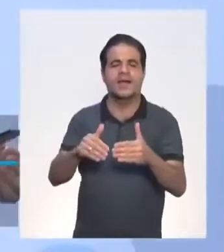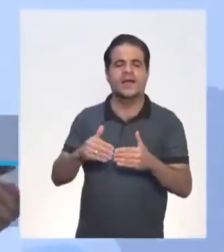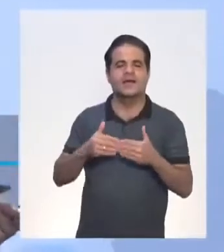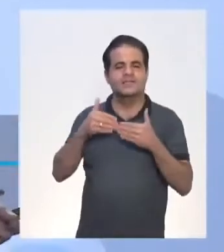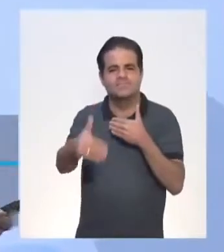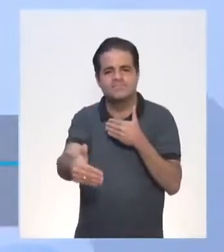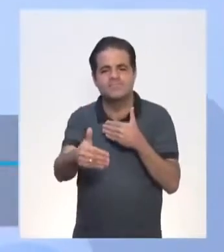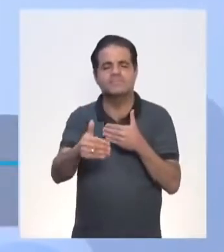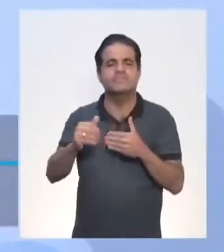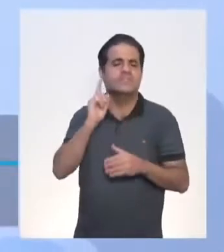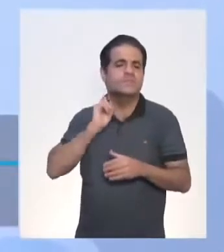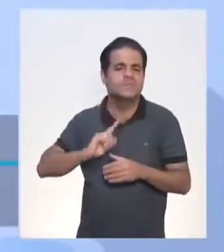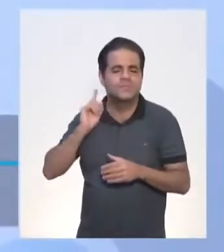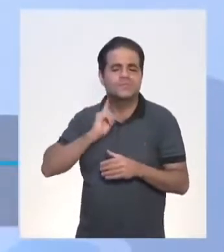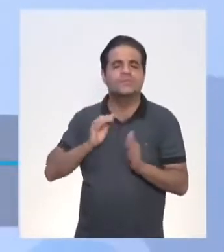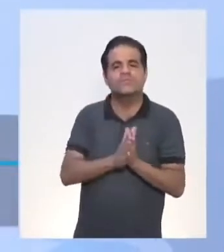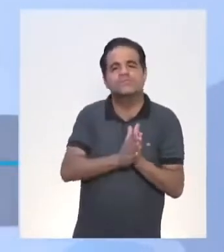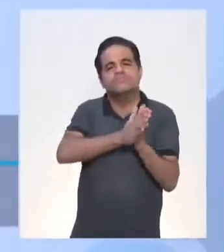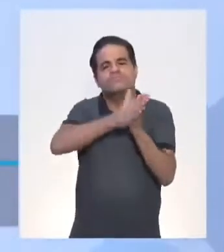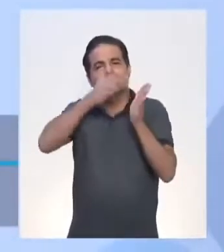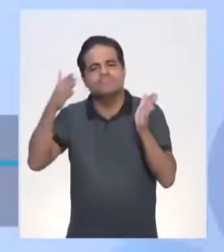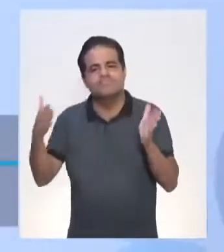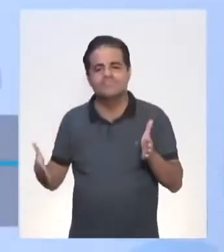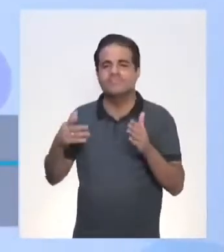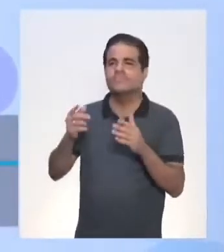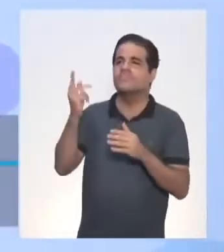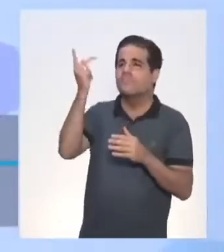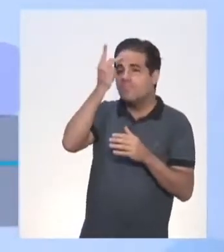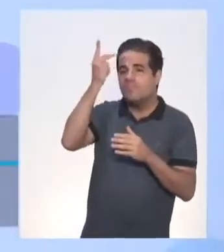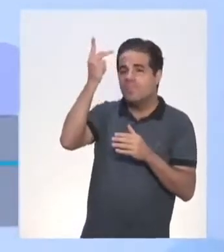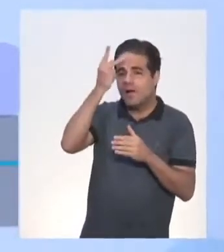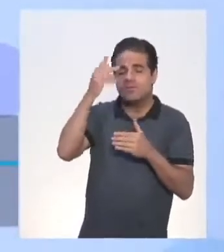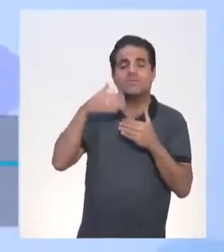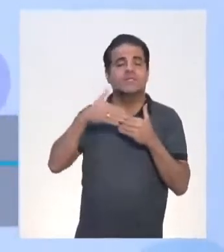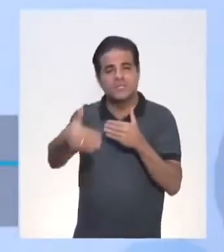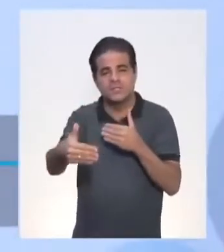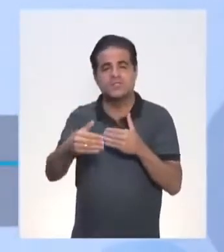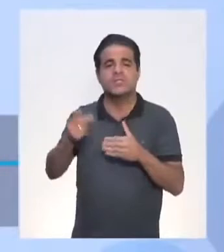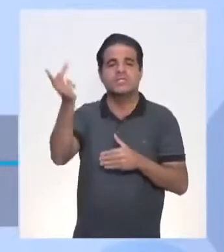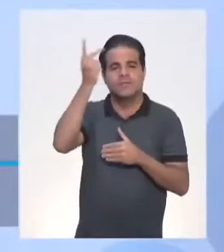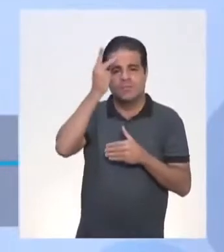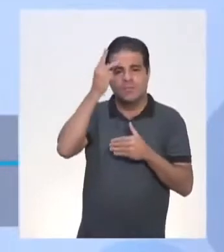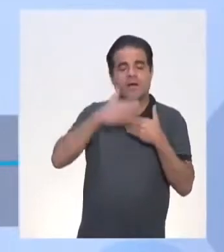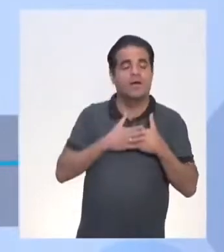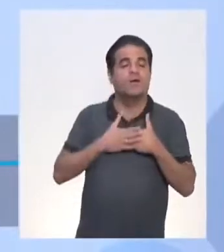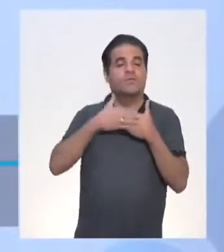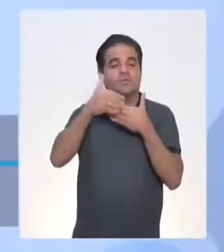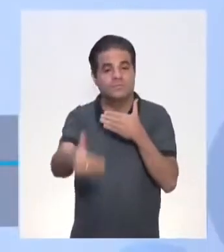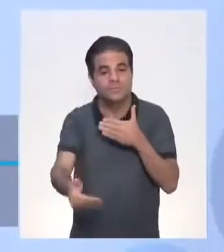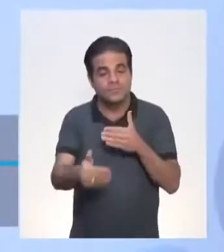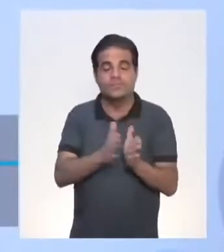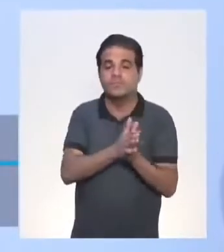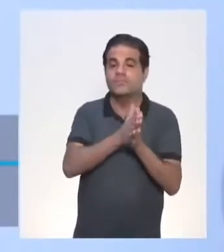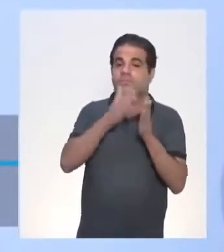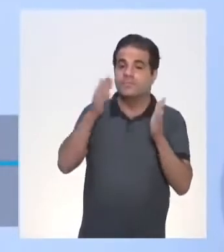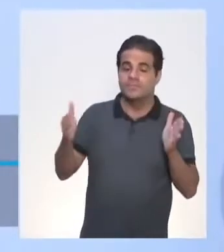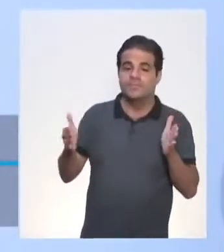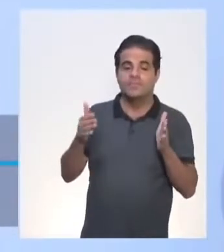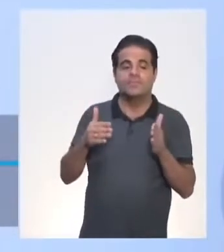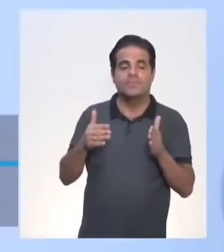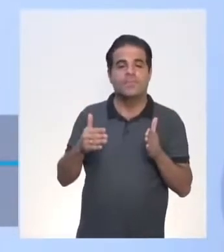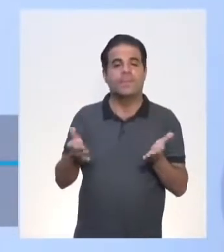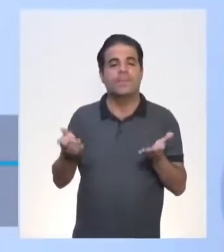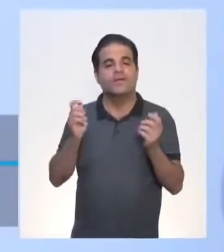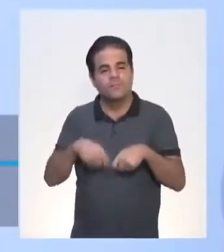Republicano Mineiro e no Partido Republicano Paulista. São Paulo, nós temos ali as extensas